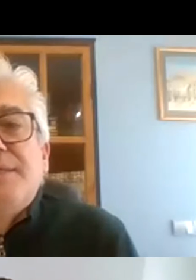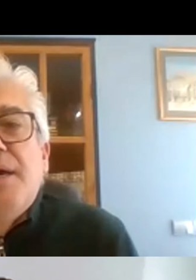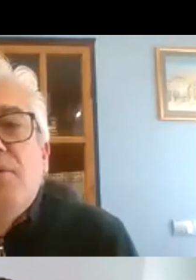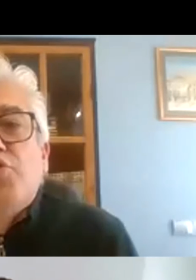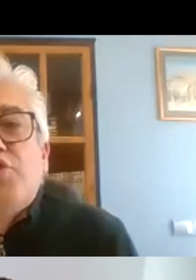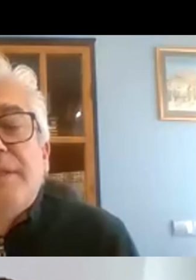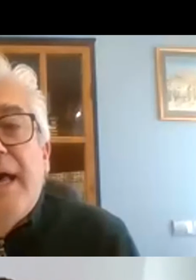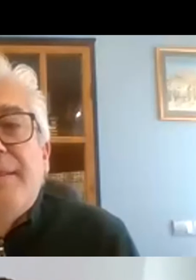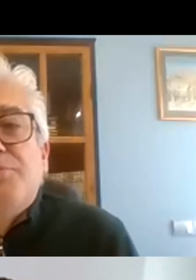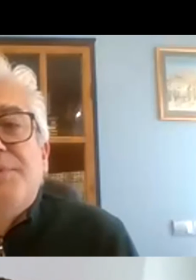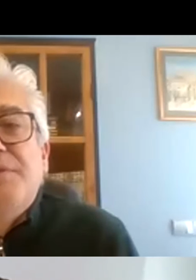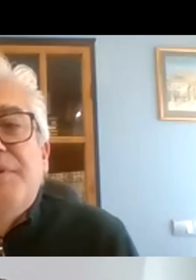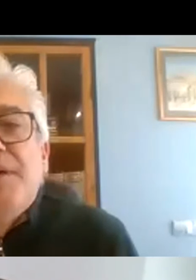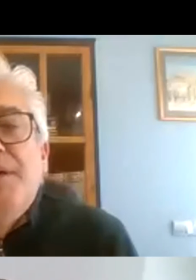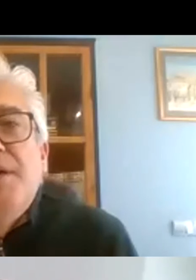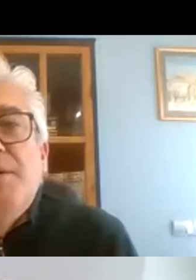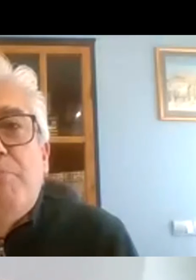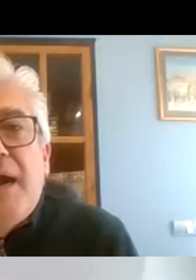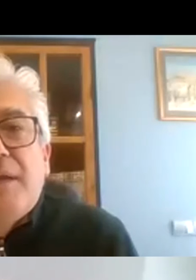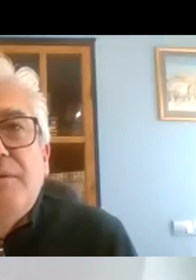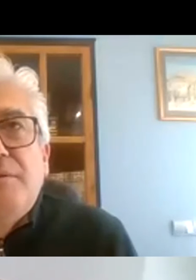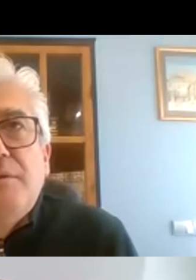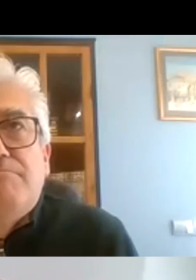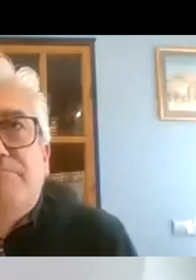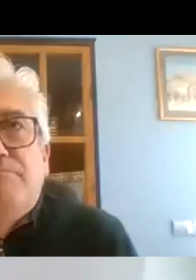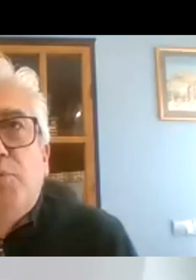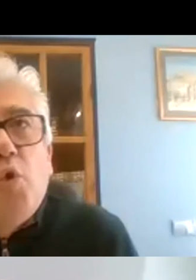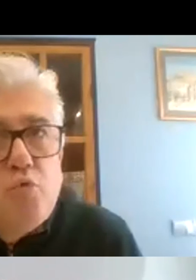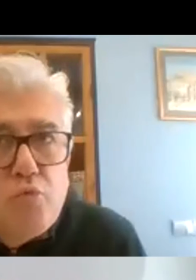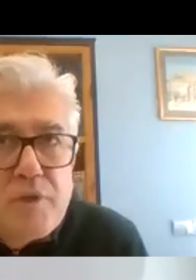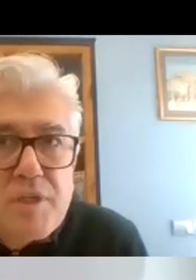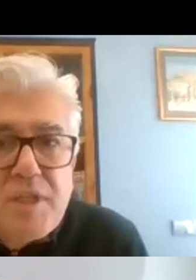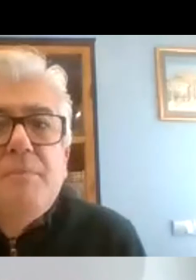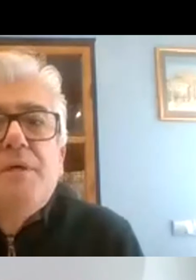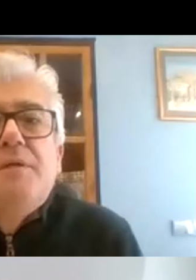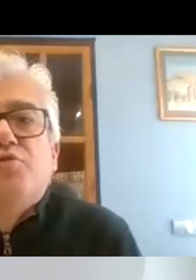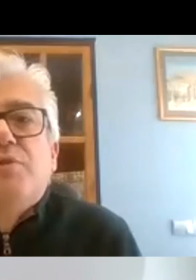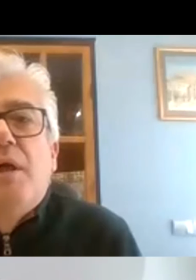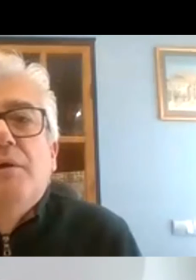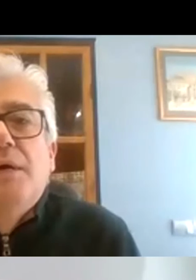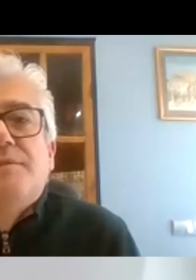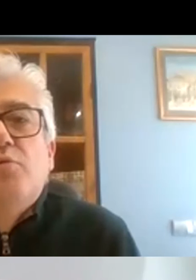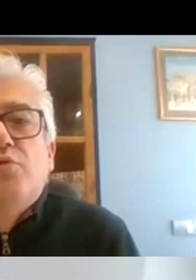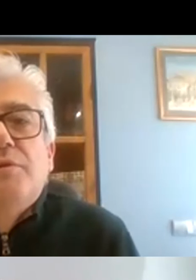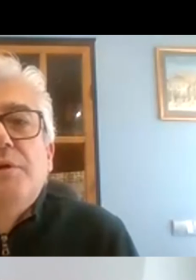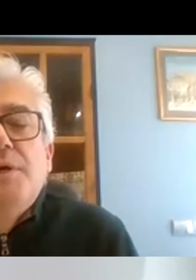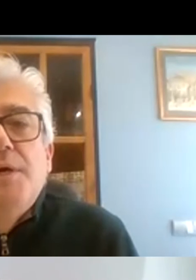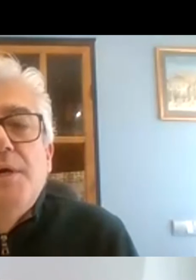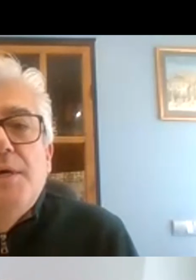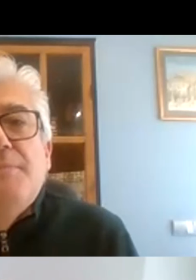uma atenção sustentada e específica por parte de todo o Sistema Nacional de